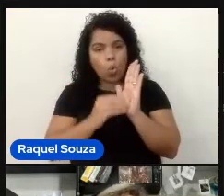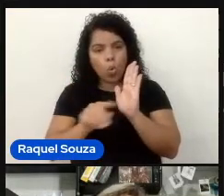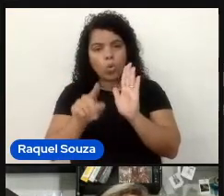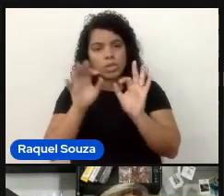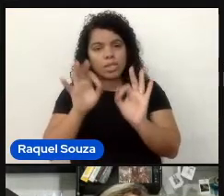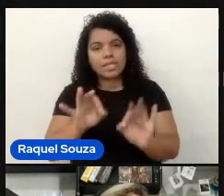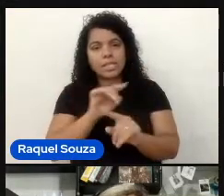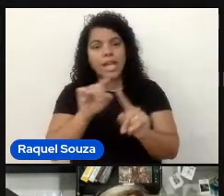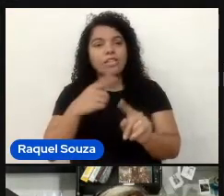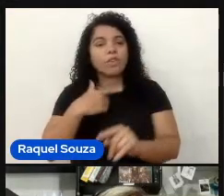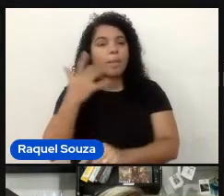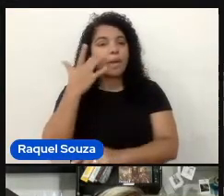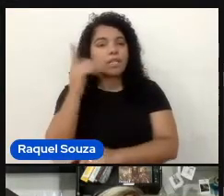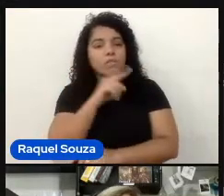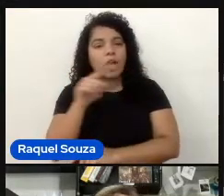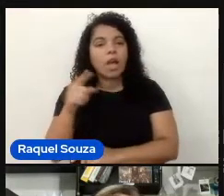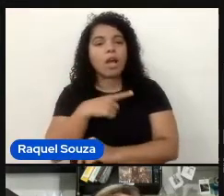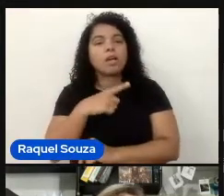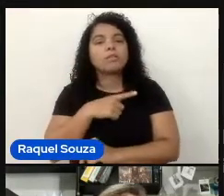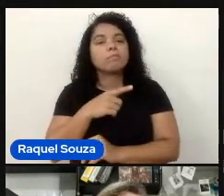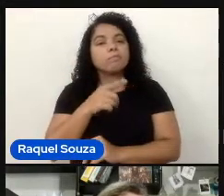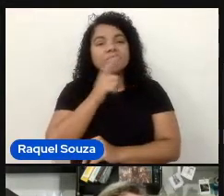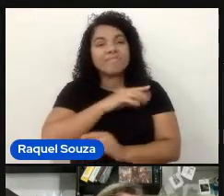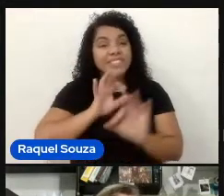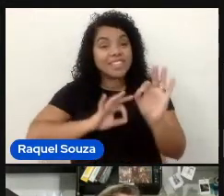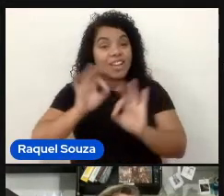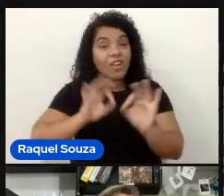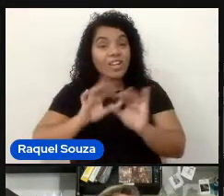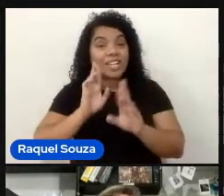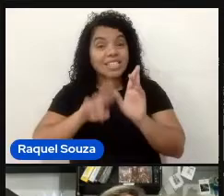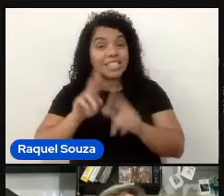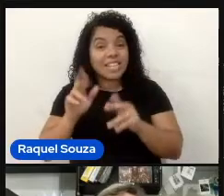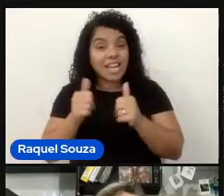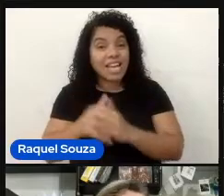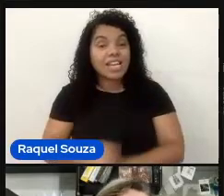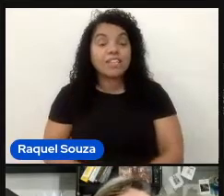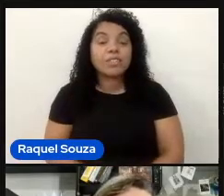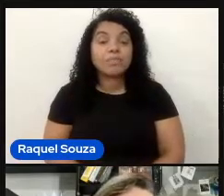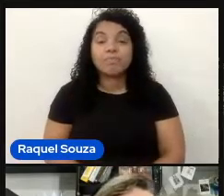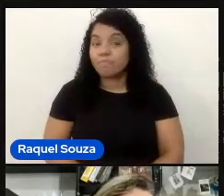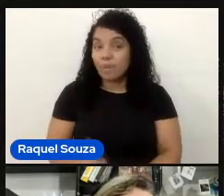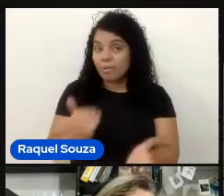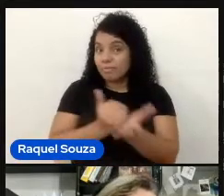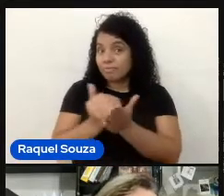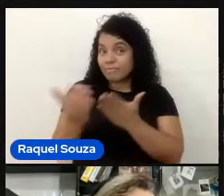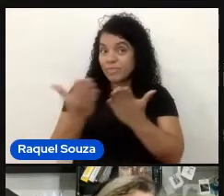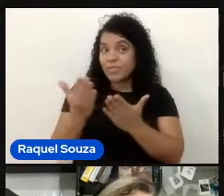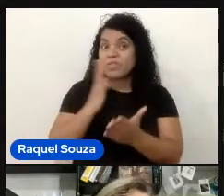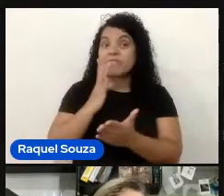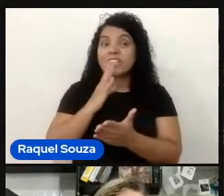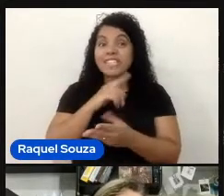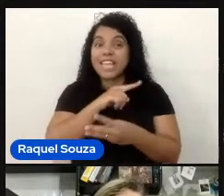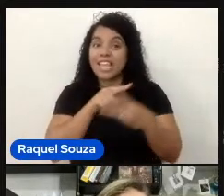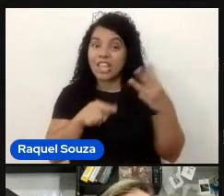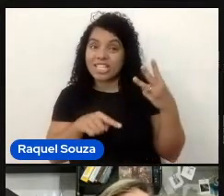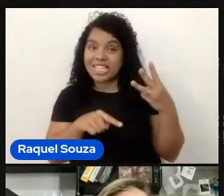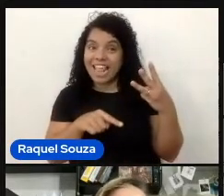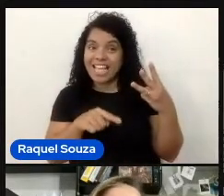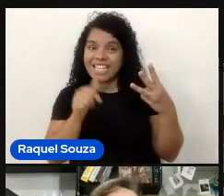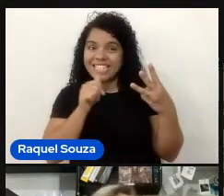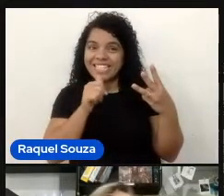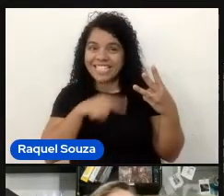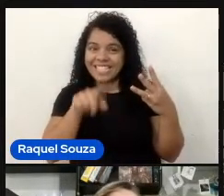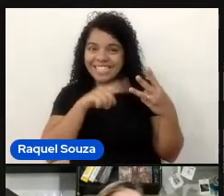que fica mais fácil da gente estar organizando ali. Mas vamos embora conhecer um pouquinho de nós três. Acho que para